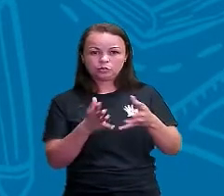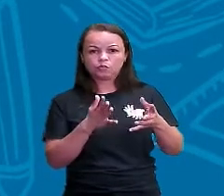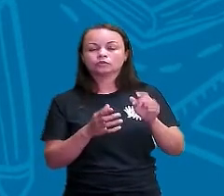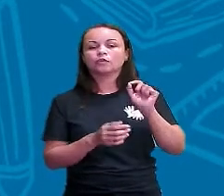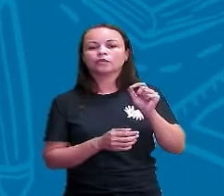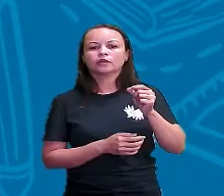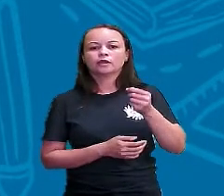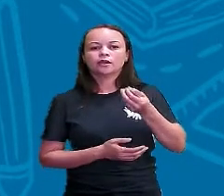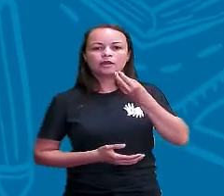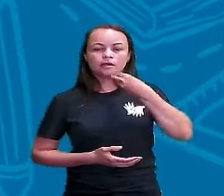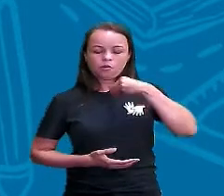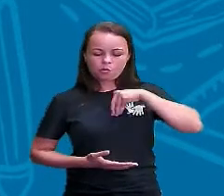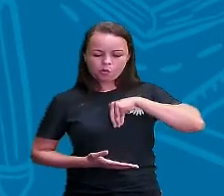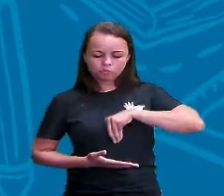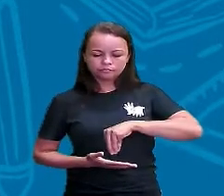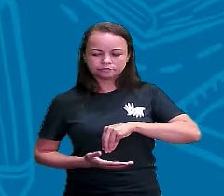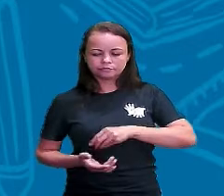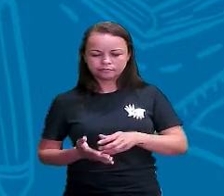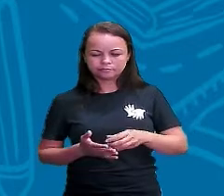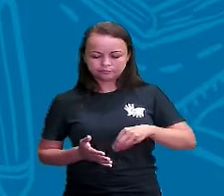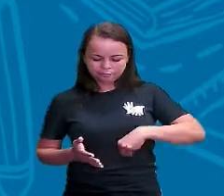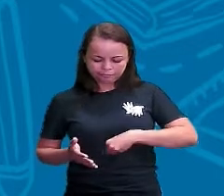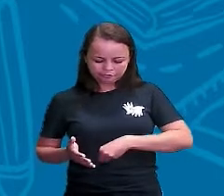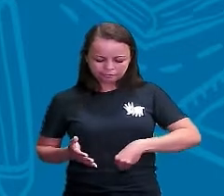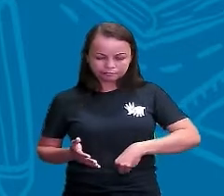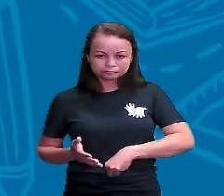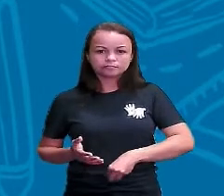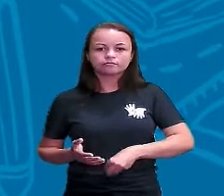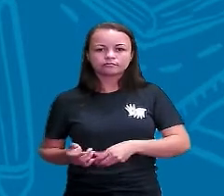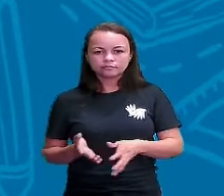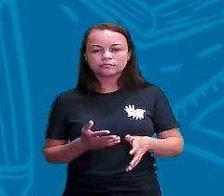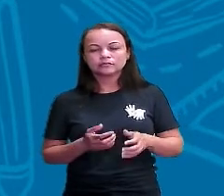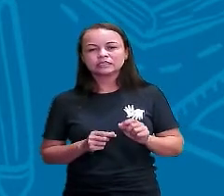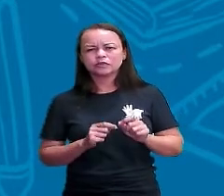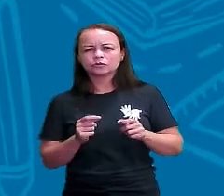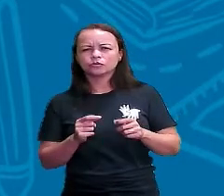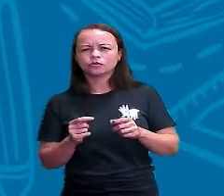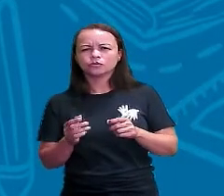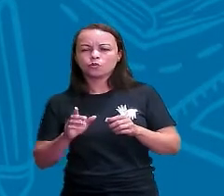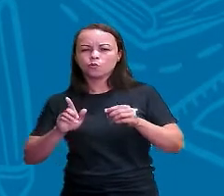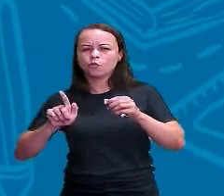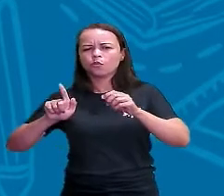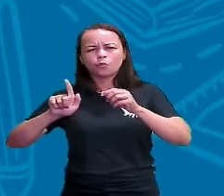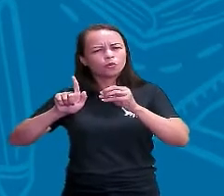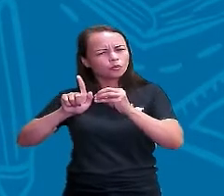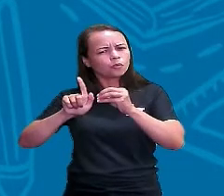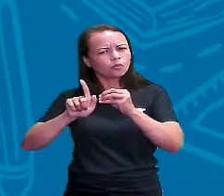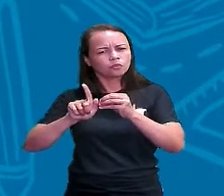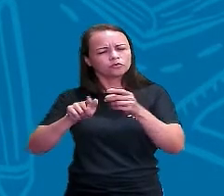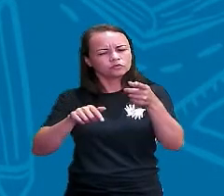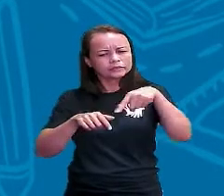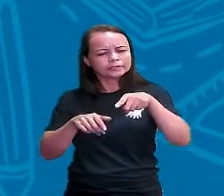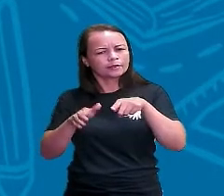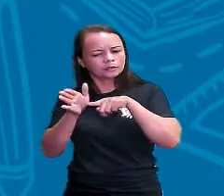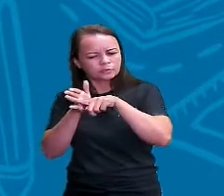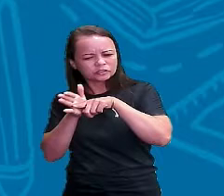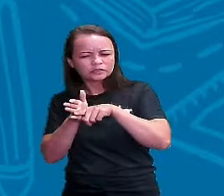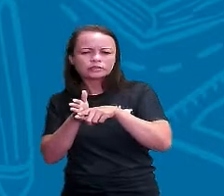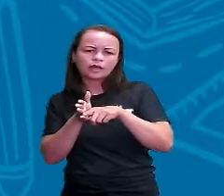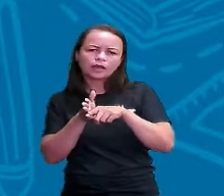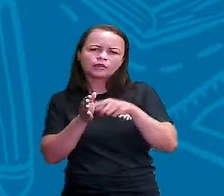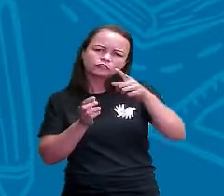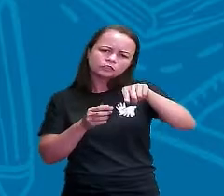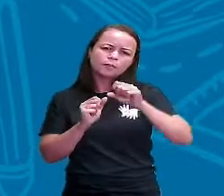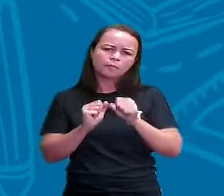intestino. Quer saber mais sobre isso? Dá uma pesquisadinha, tem lá, ó, o oráculo do século XXI, Google. Você também tem seu professor, que você também